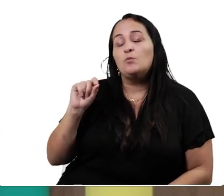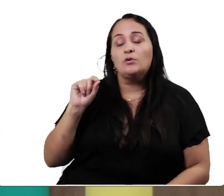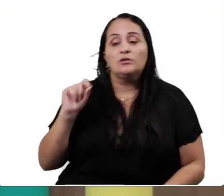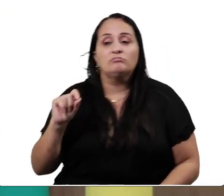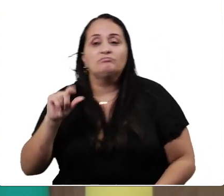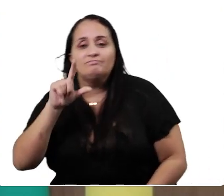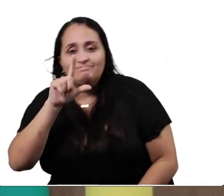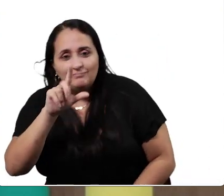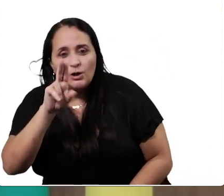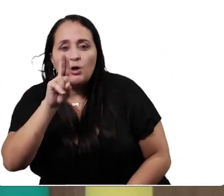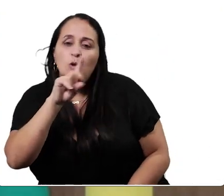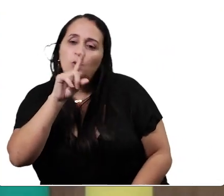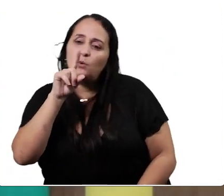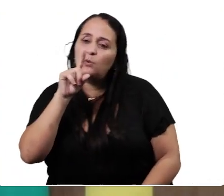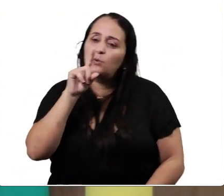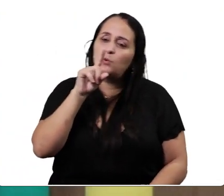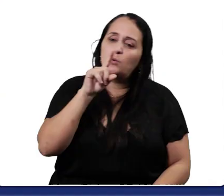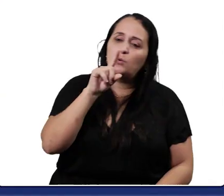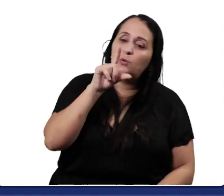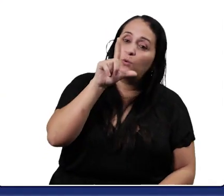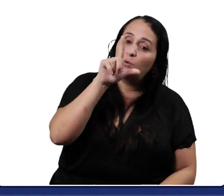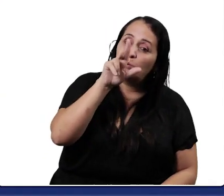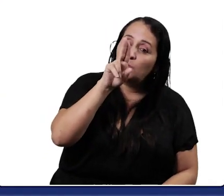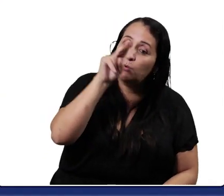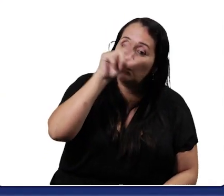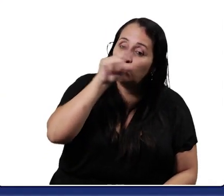questão, é Luz Long.